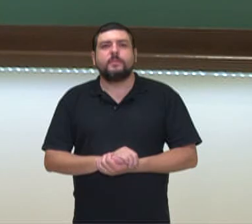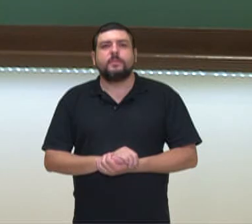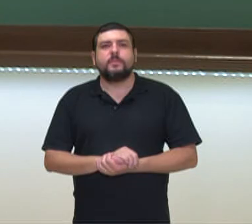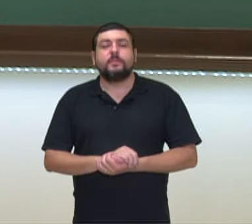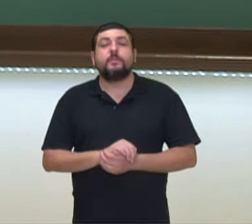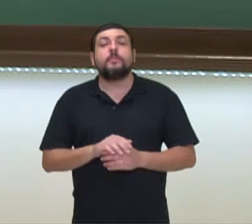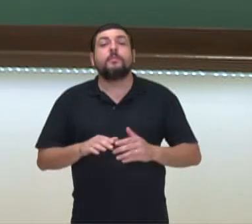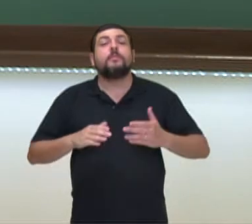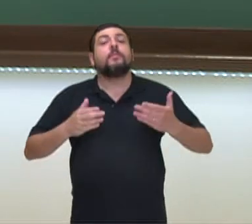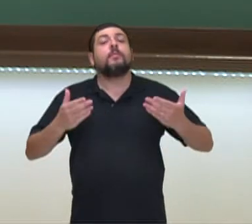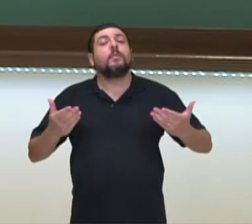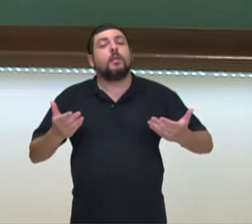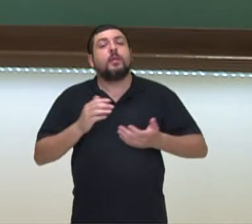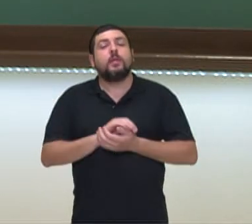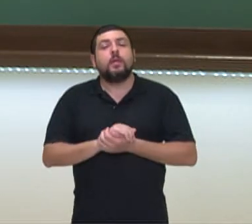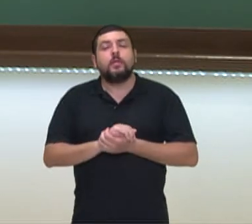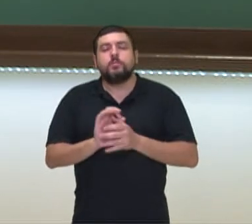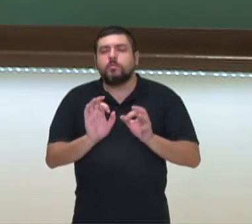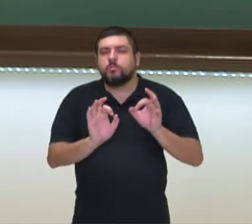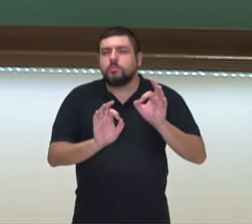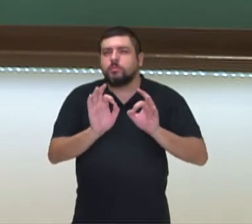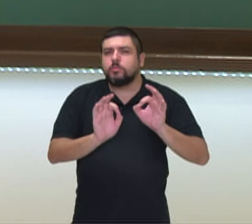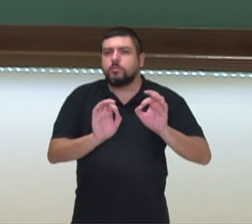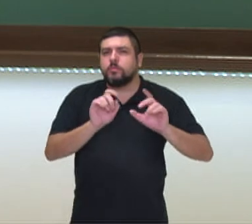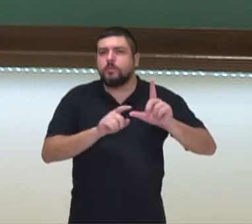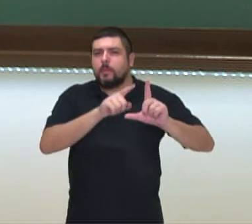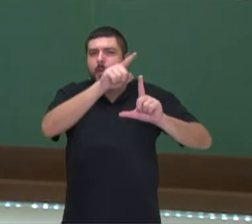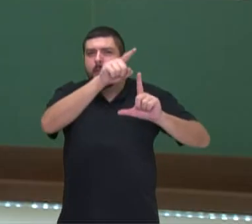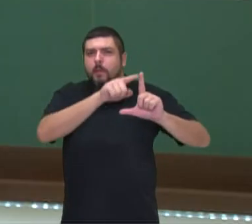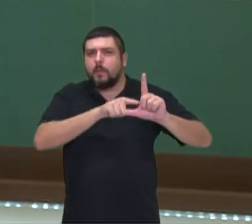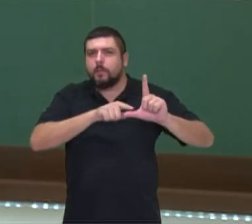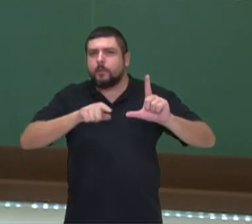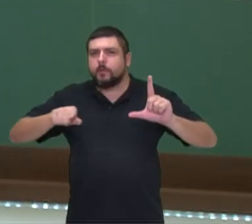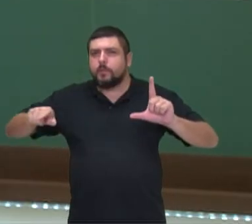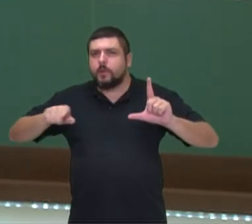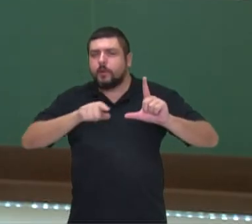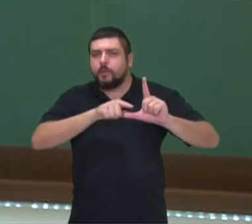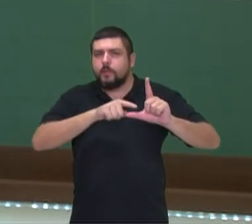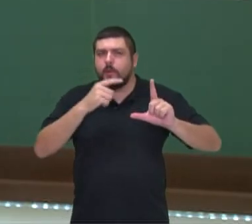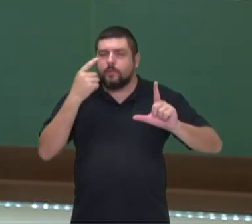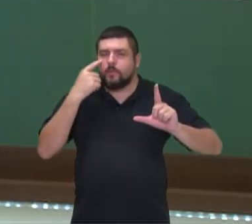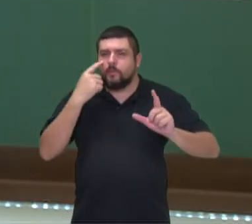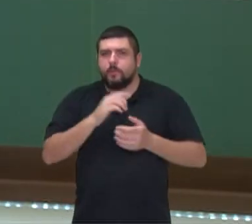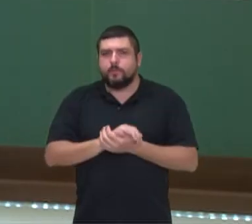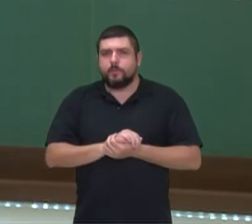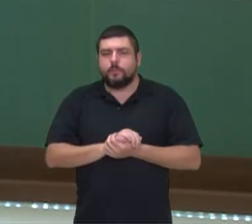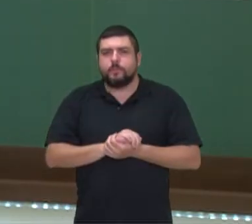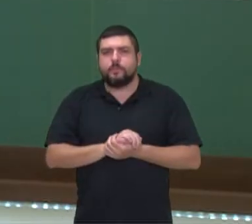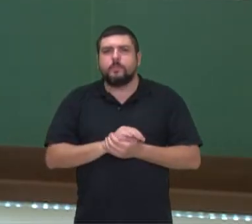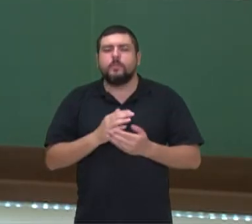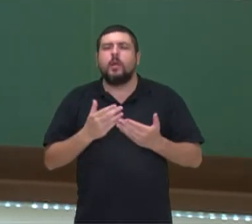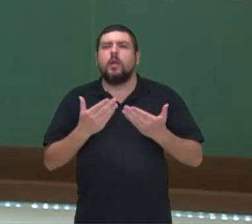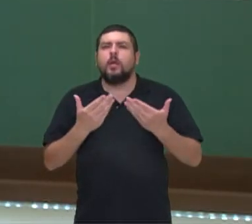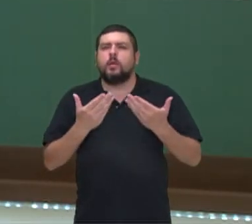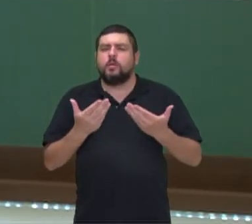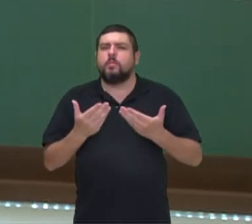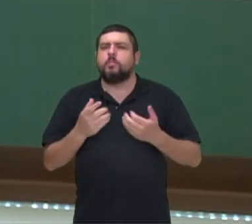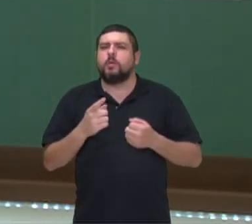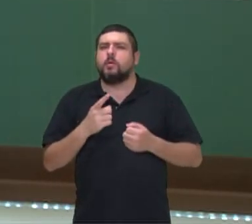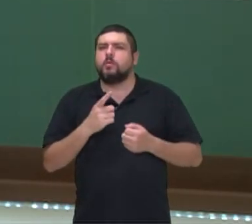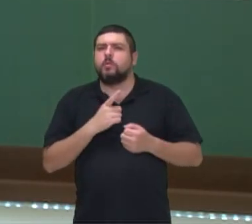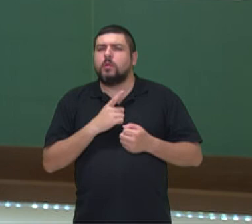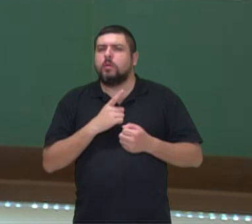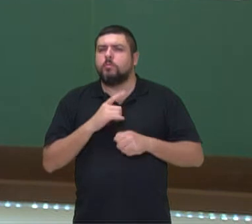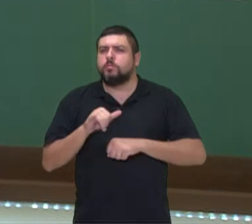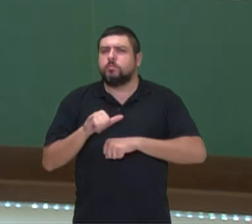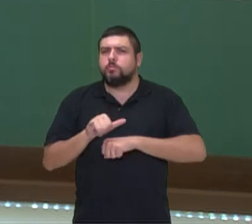E aí, galerinha, vamos montar esse gráfico? Então, bora lá com a professora. Então, olha só. Então, para a gente montar o gráfico, existem aí algumas técnicas,